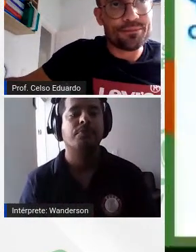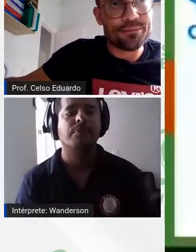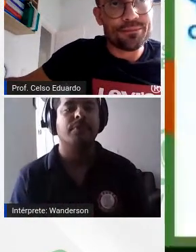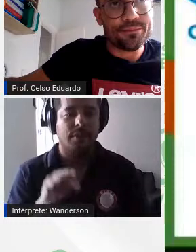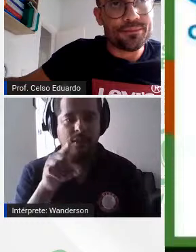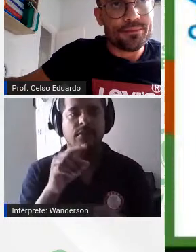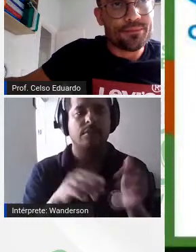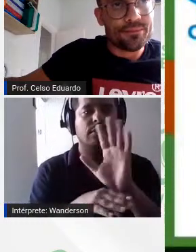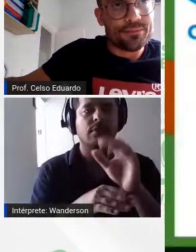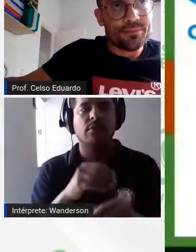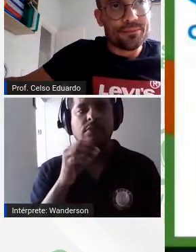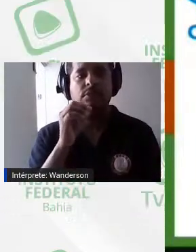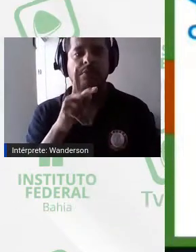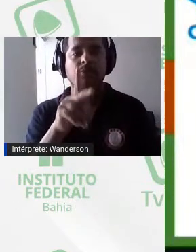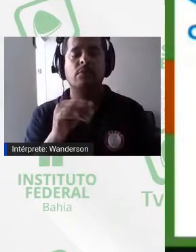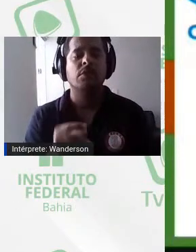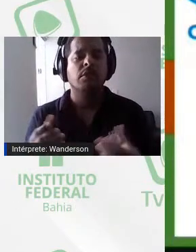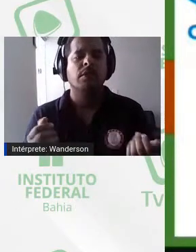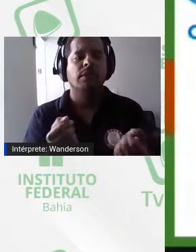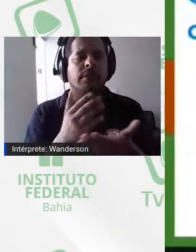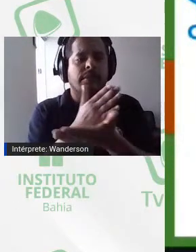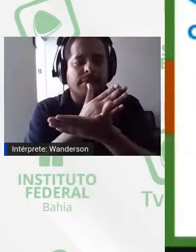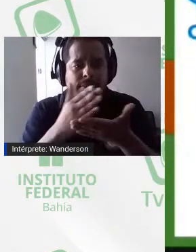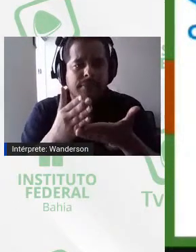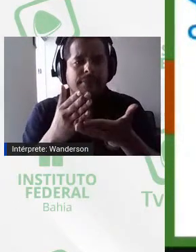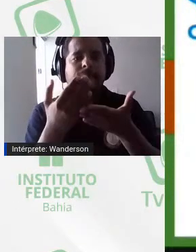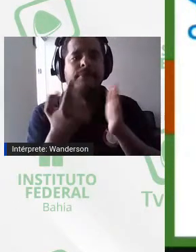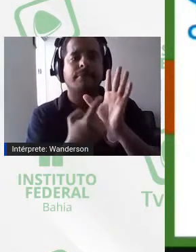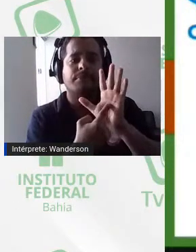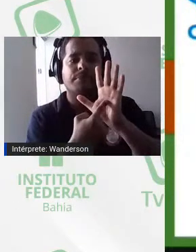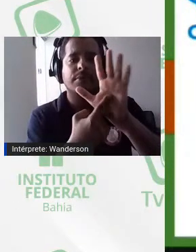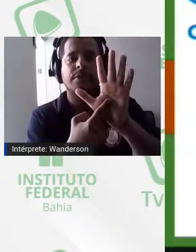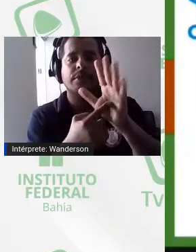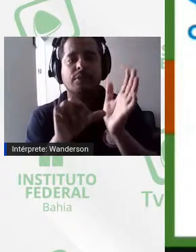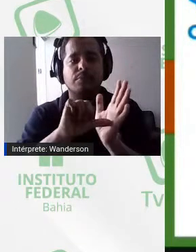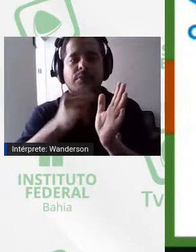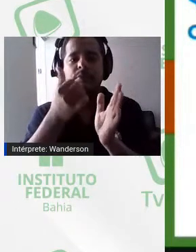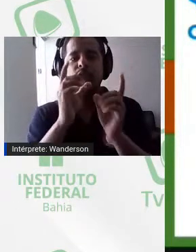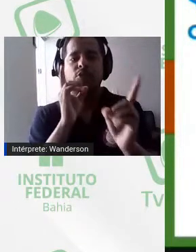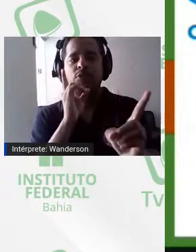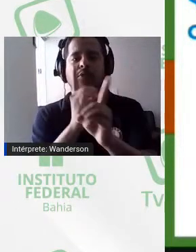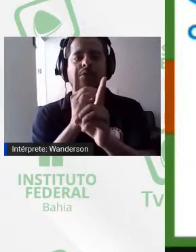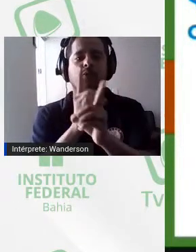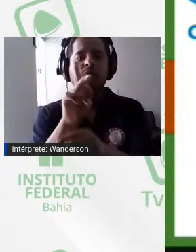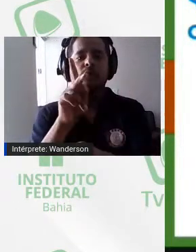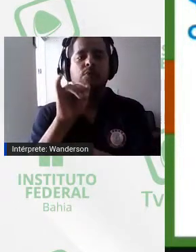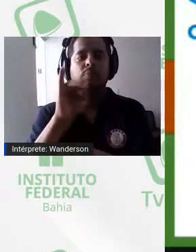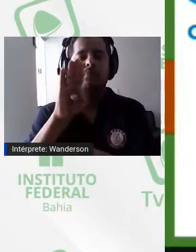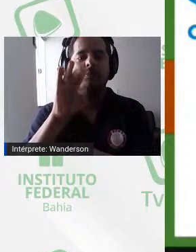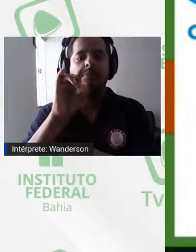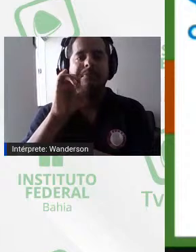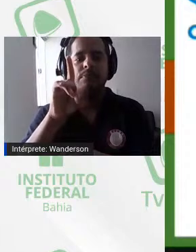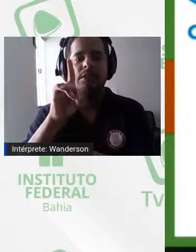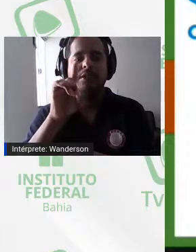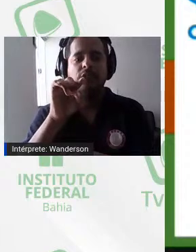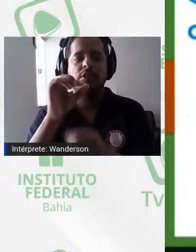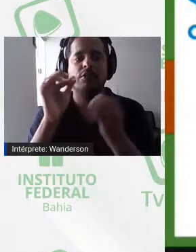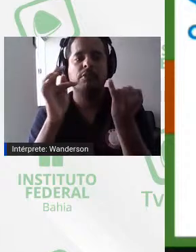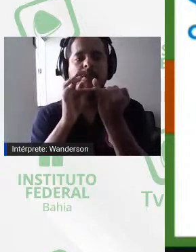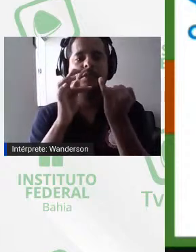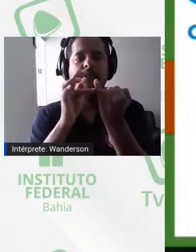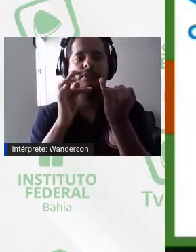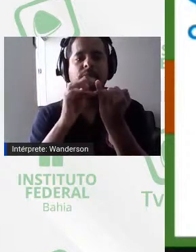A partir de agora, vamos dar início à apresentação do primeiro encontro do PIBID e da Residência Pedagógica no IFBA Campus